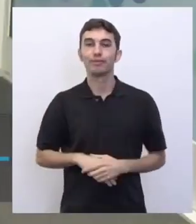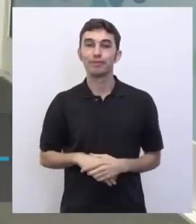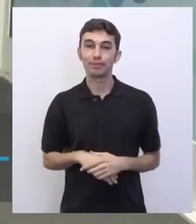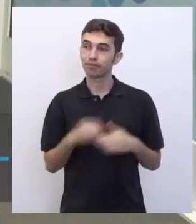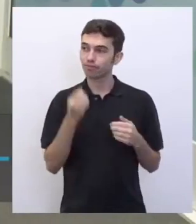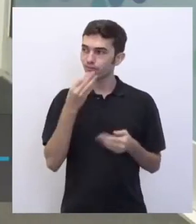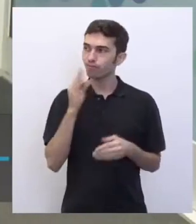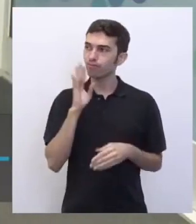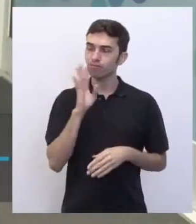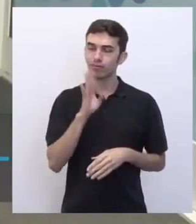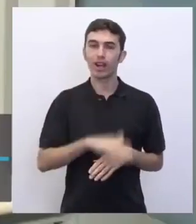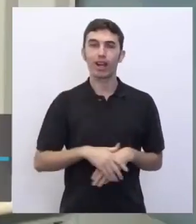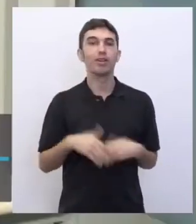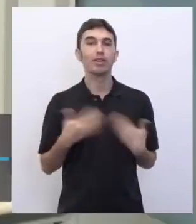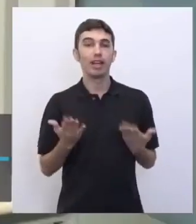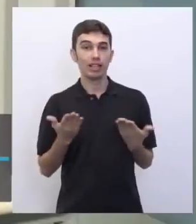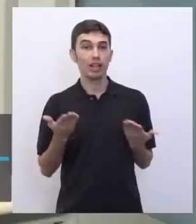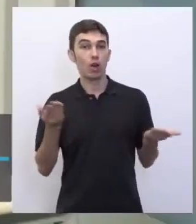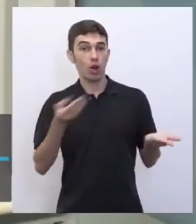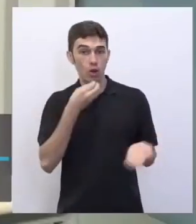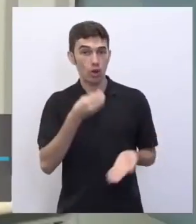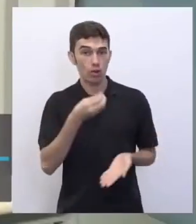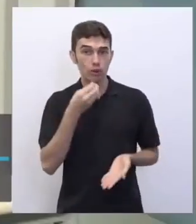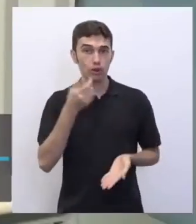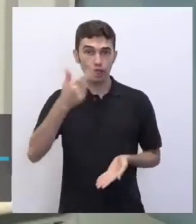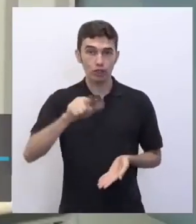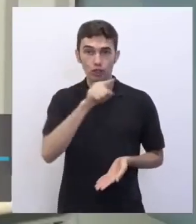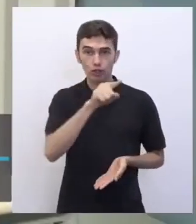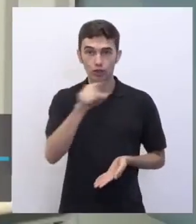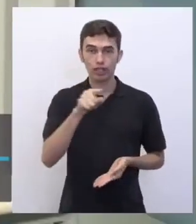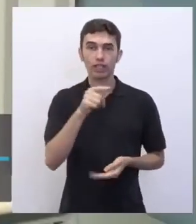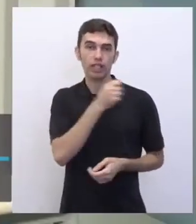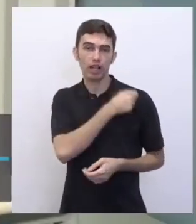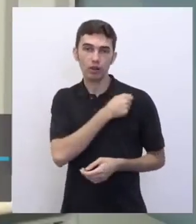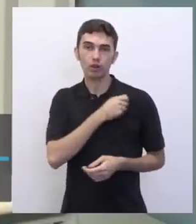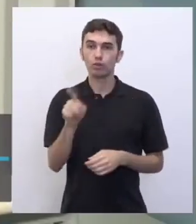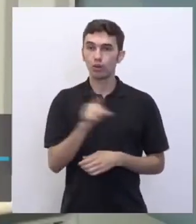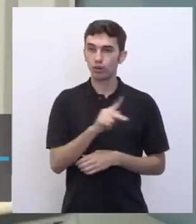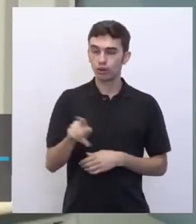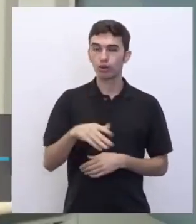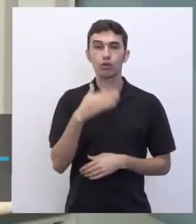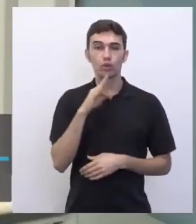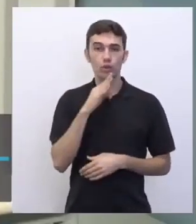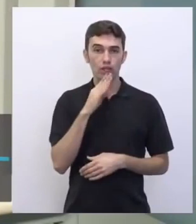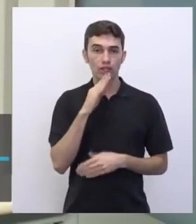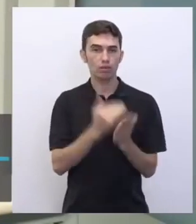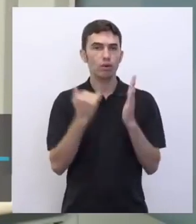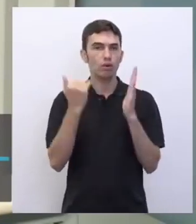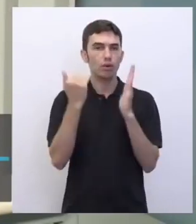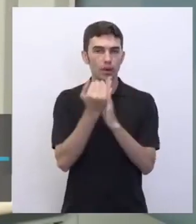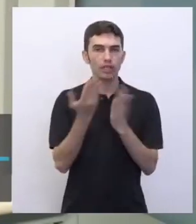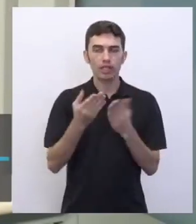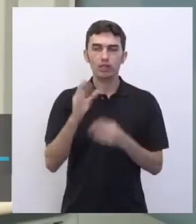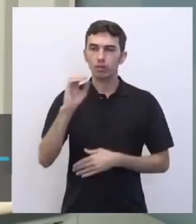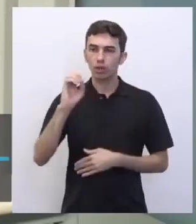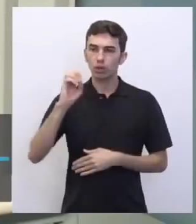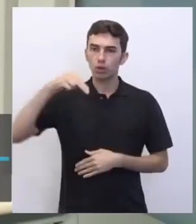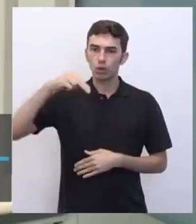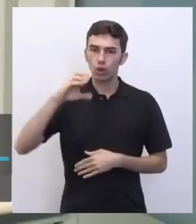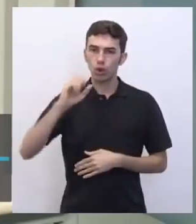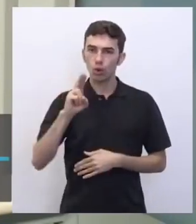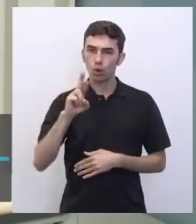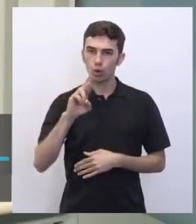uma oportunidade de vocês, estudantes e professores, conhecerem um pouco mais, né, desse concurso, um pouco mais